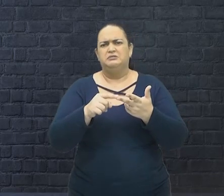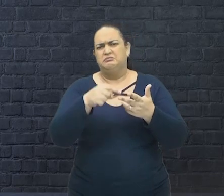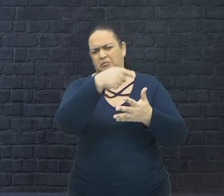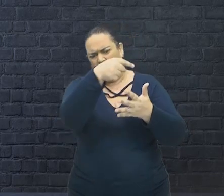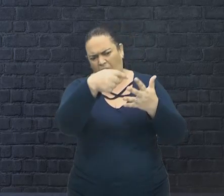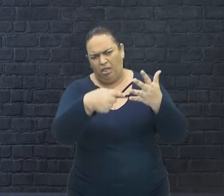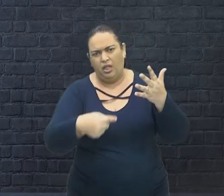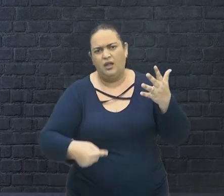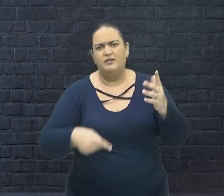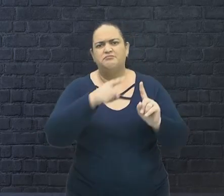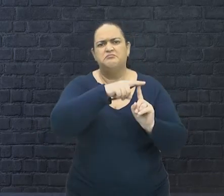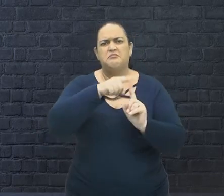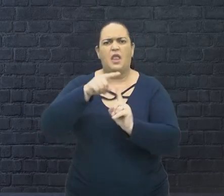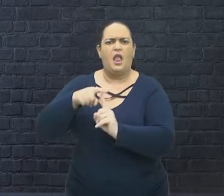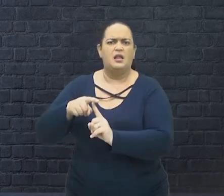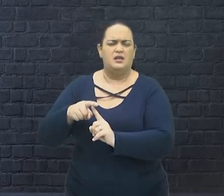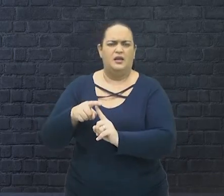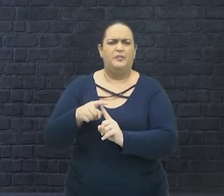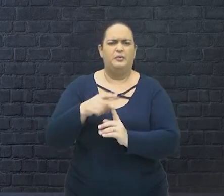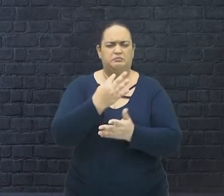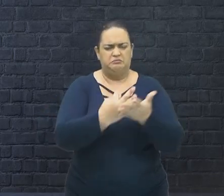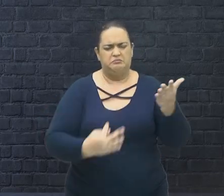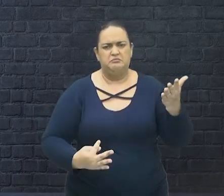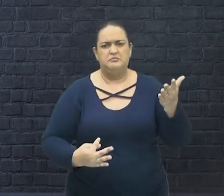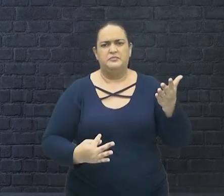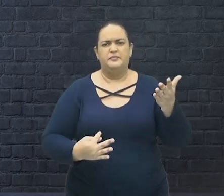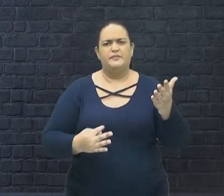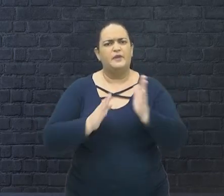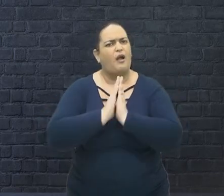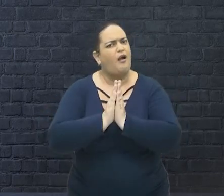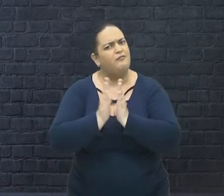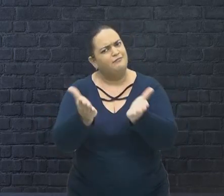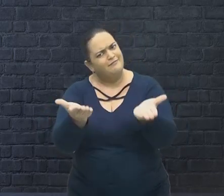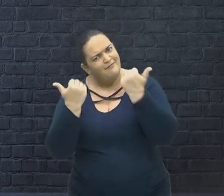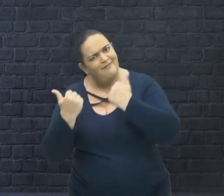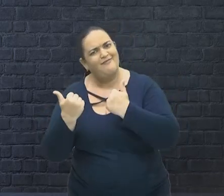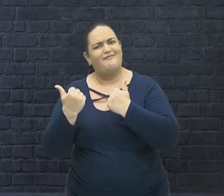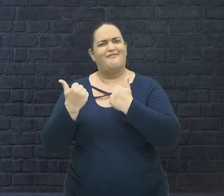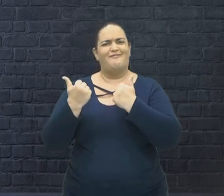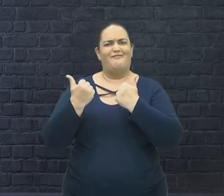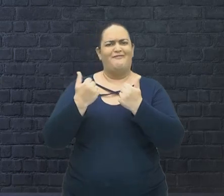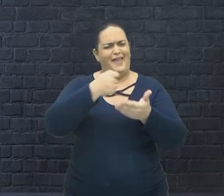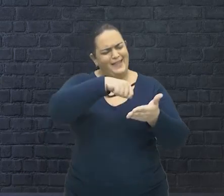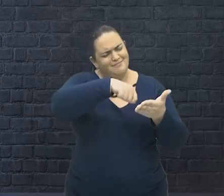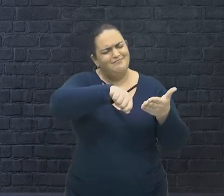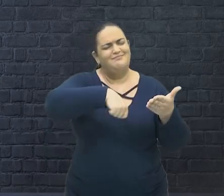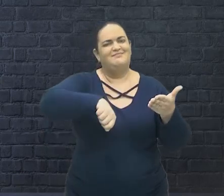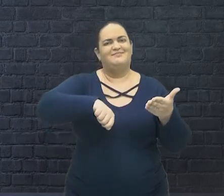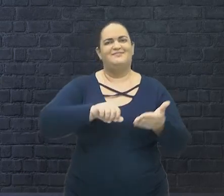várias outras possibilidades. Então, te achega e escreve.